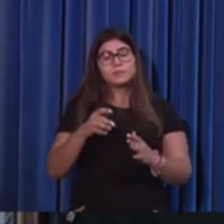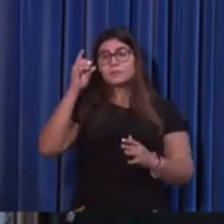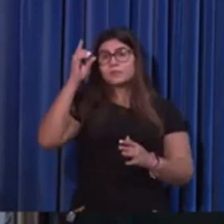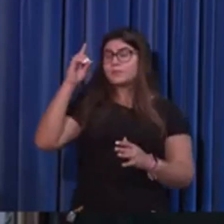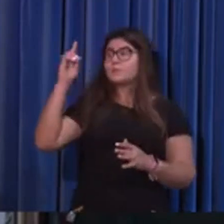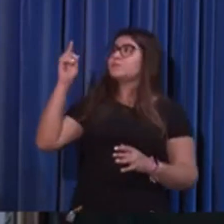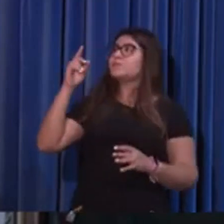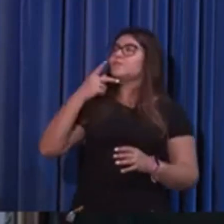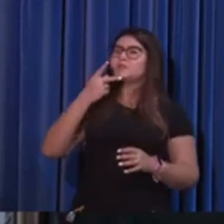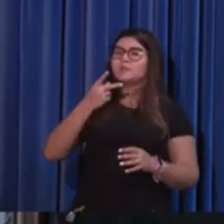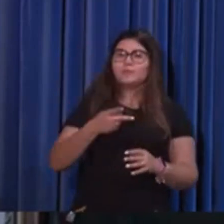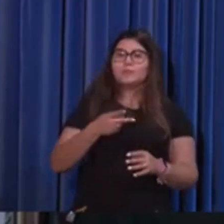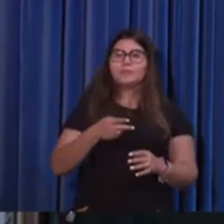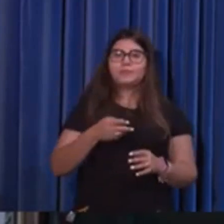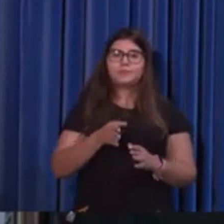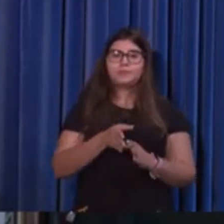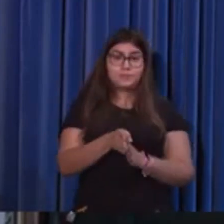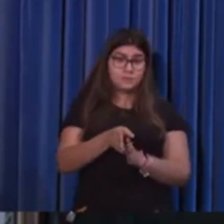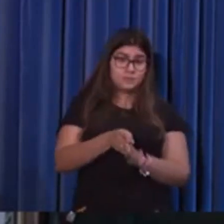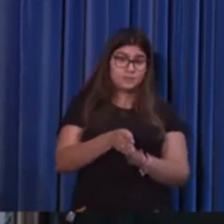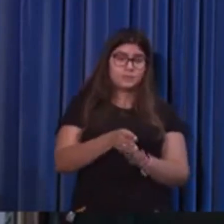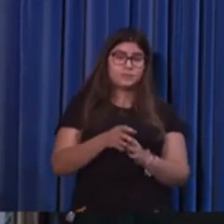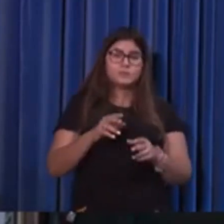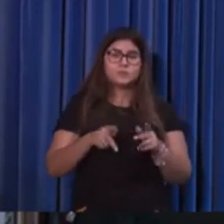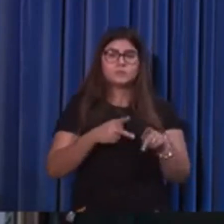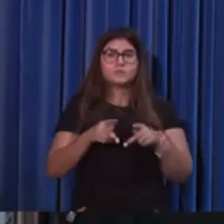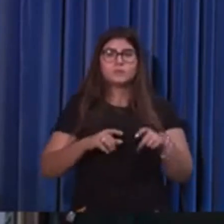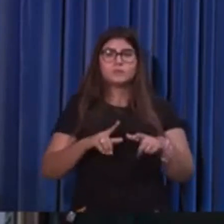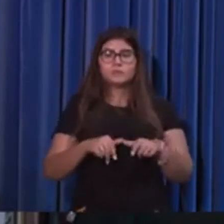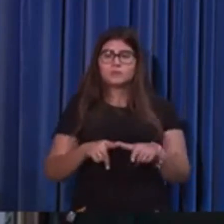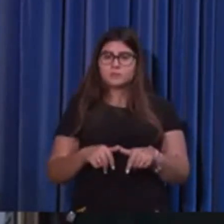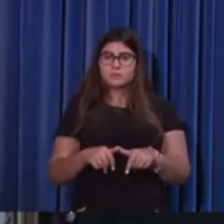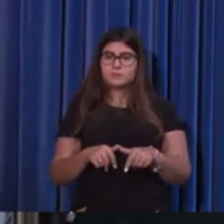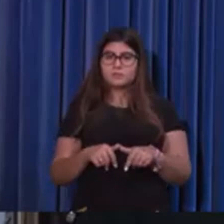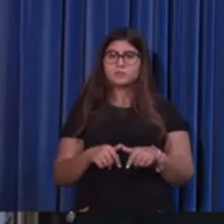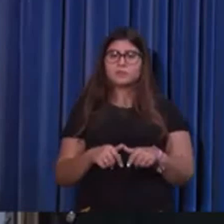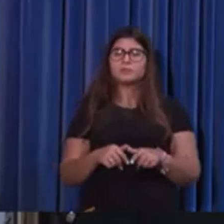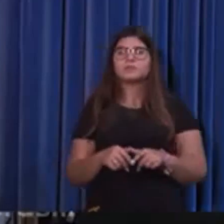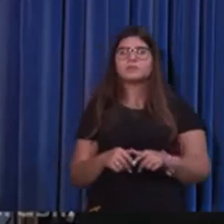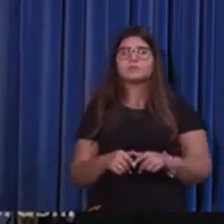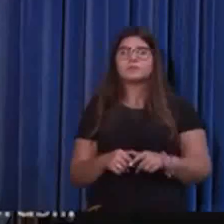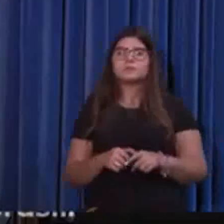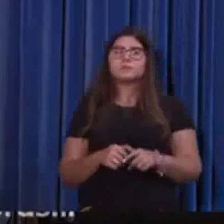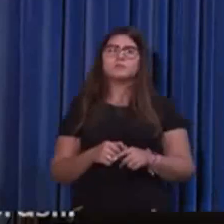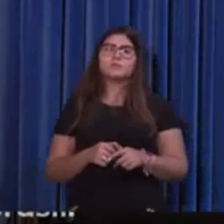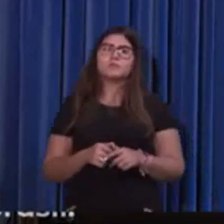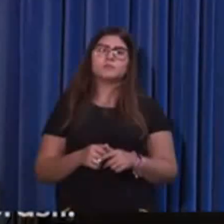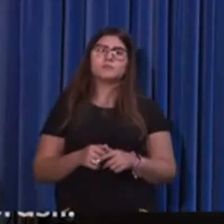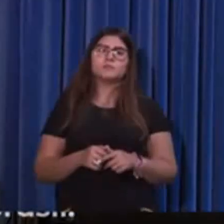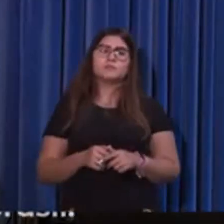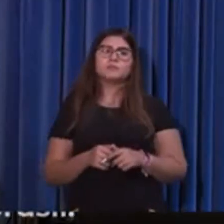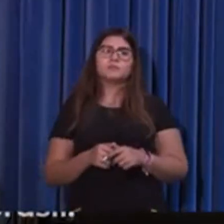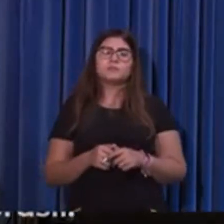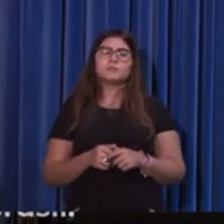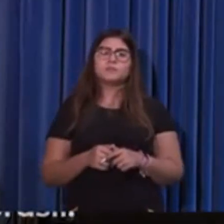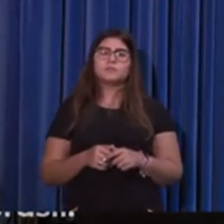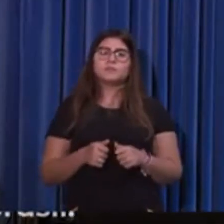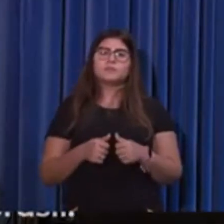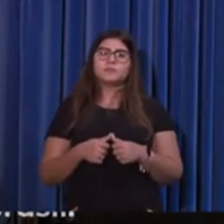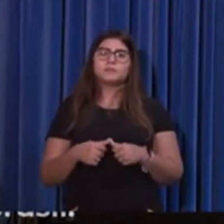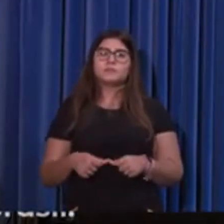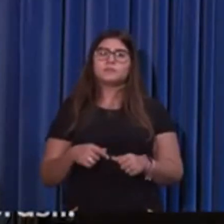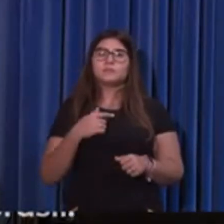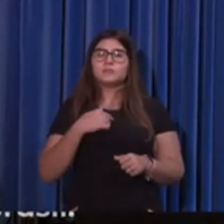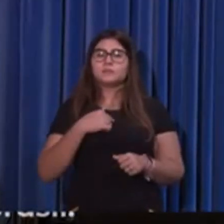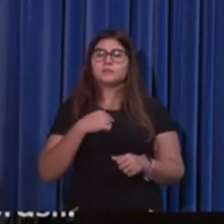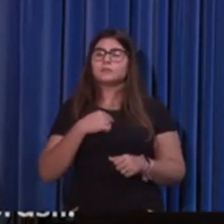povo de Israel nos 2 últimos versículos deste livro, dizendo assim: eis que eu